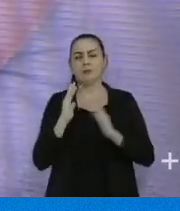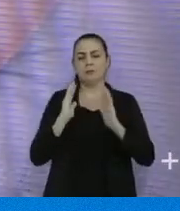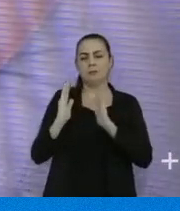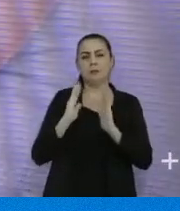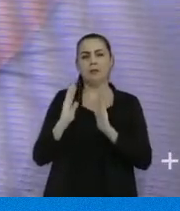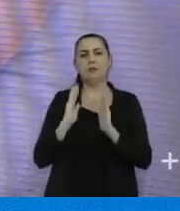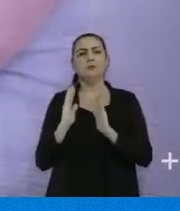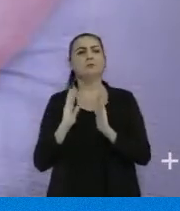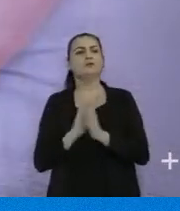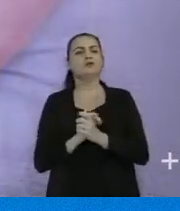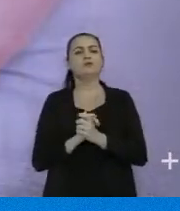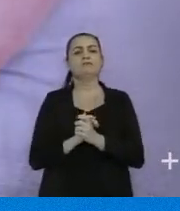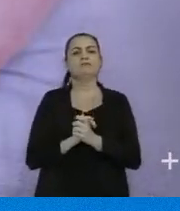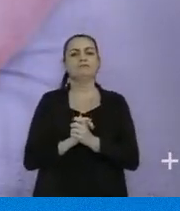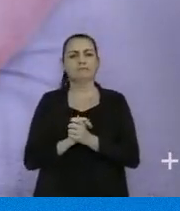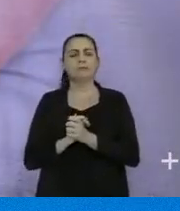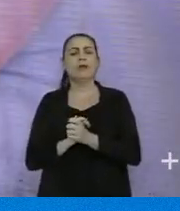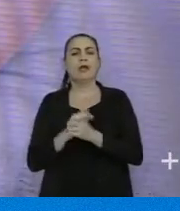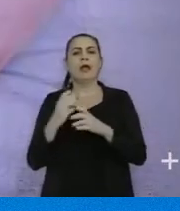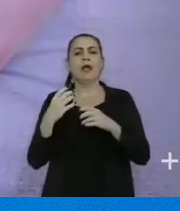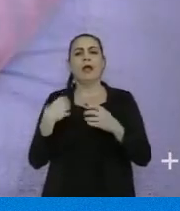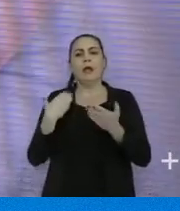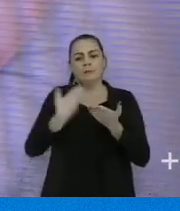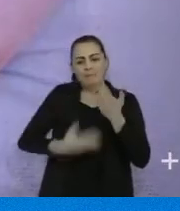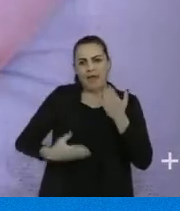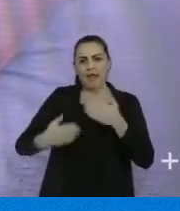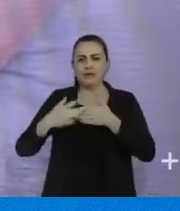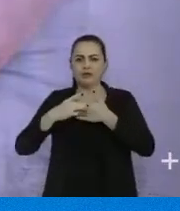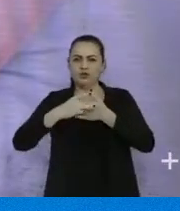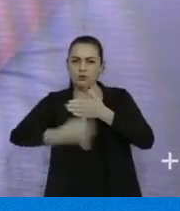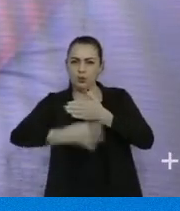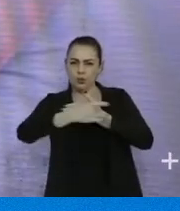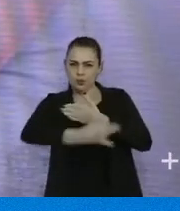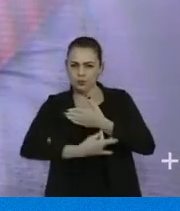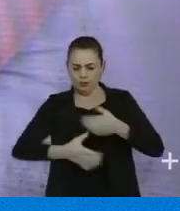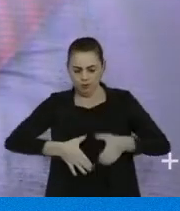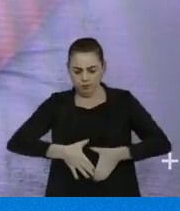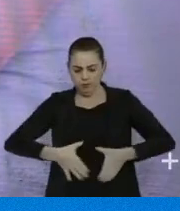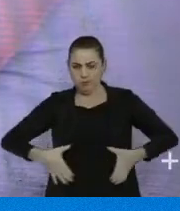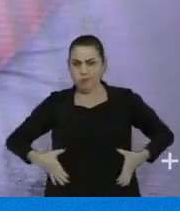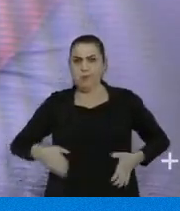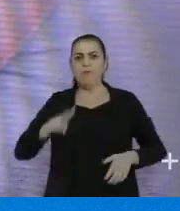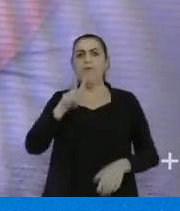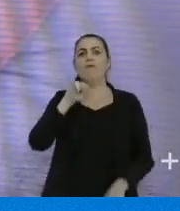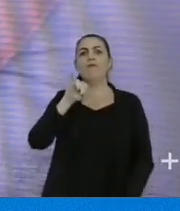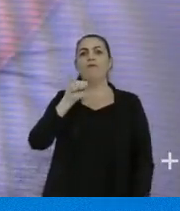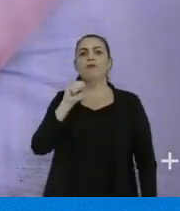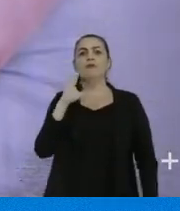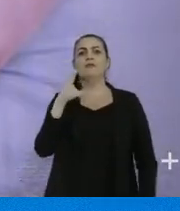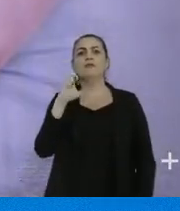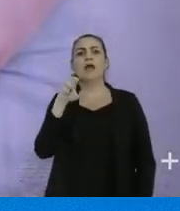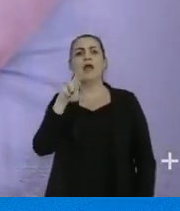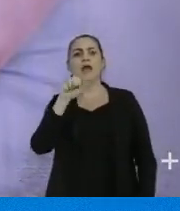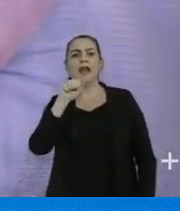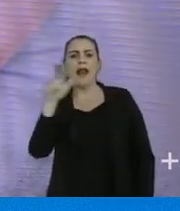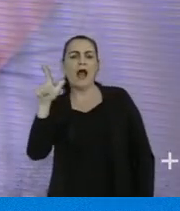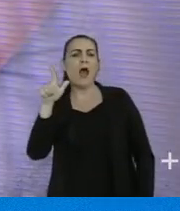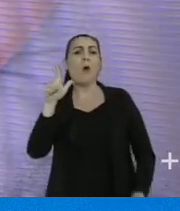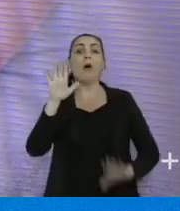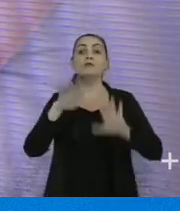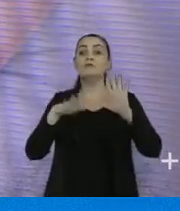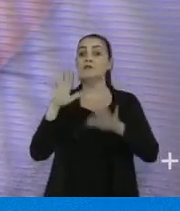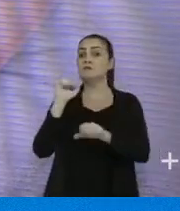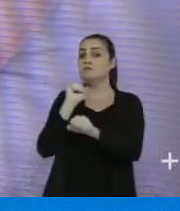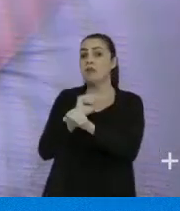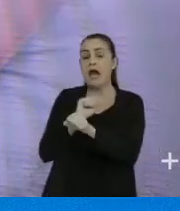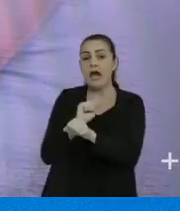de gordura visceral, as pessoas realmente, muitas vezes, não precisam mais do antihipertensivo, controlam